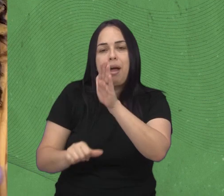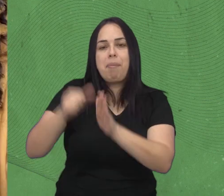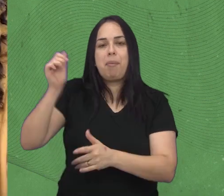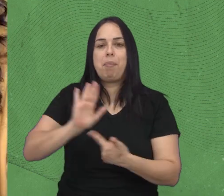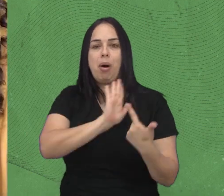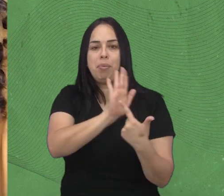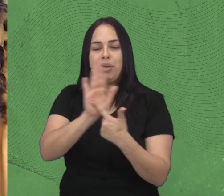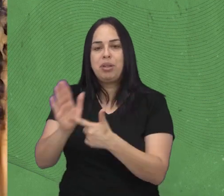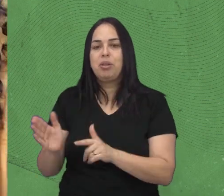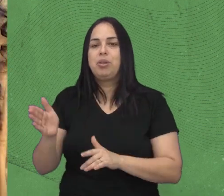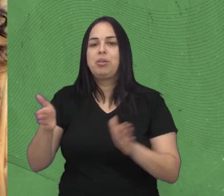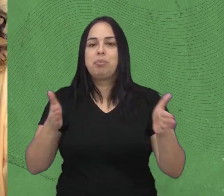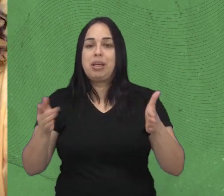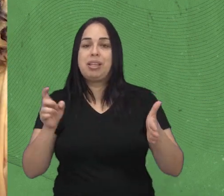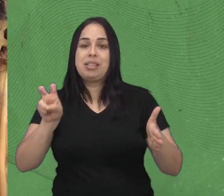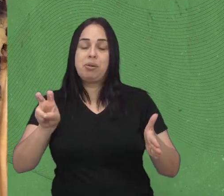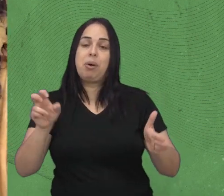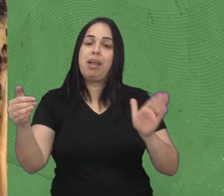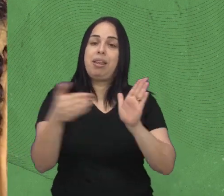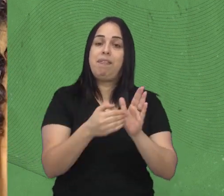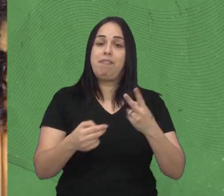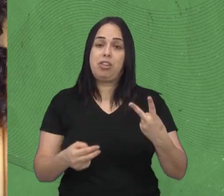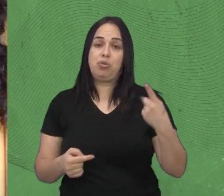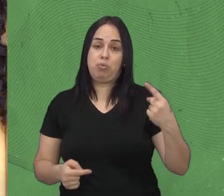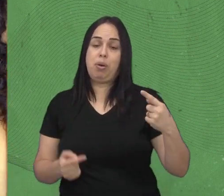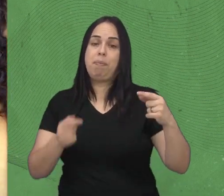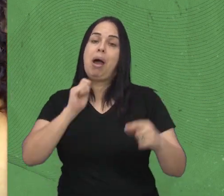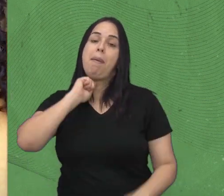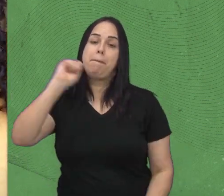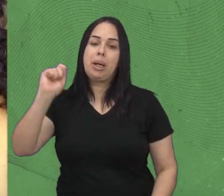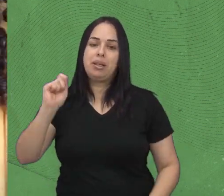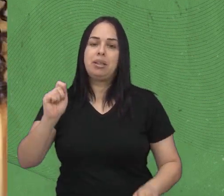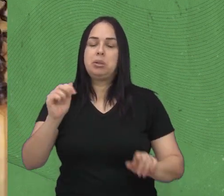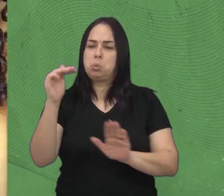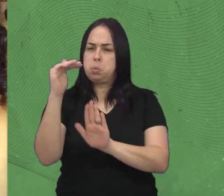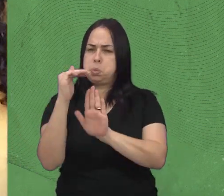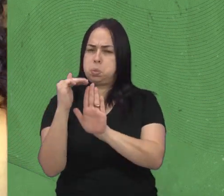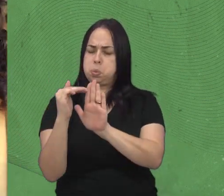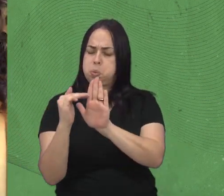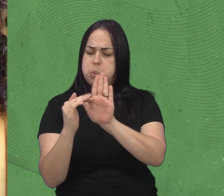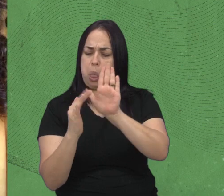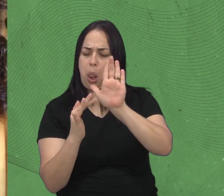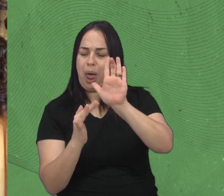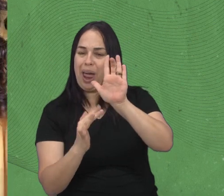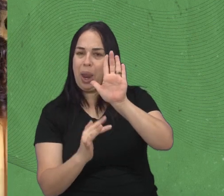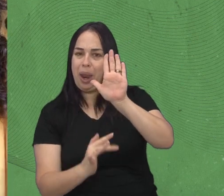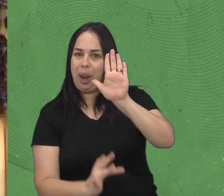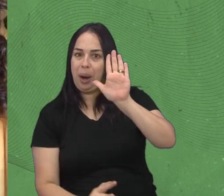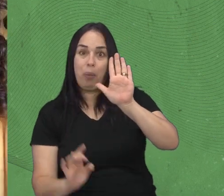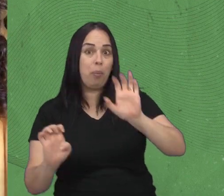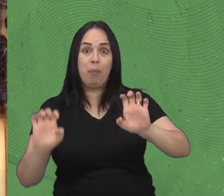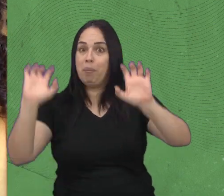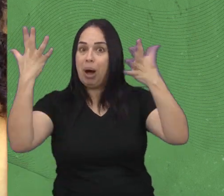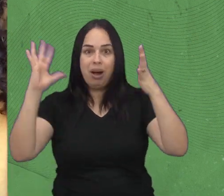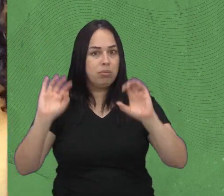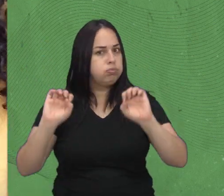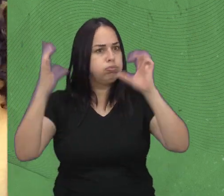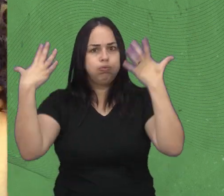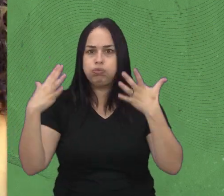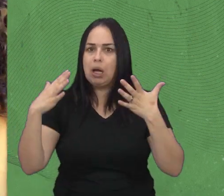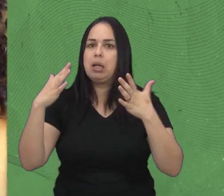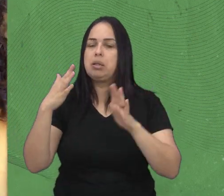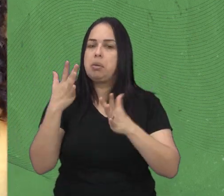dia 5 ao dia 21 de abril. A programação ela tá extensa, aí tá com bastante coisa rolando,